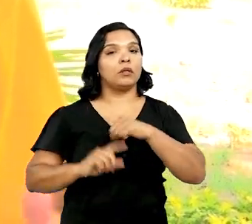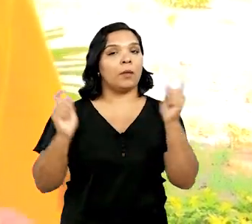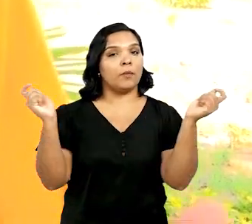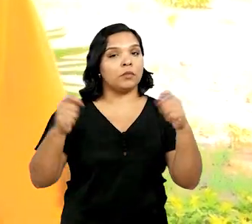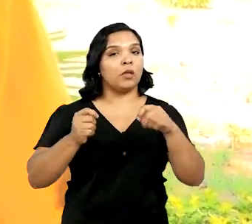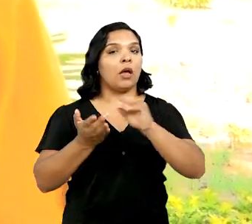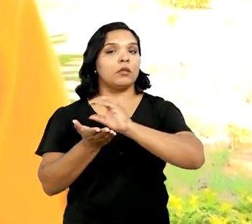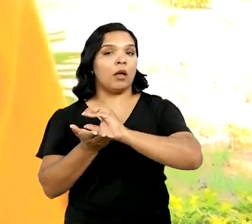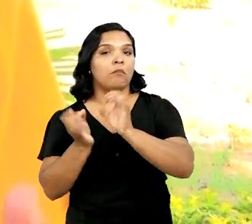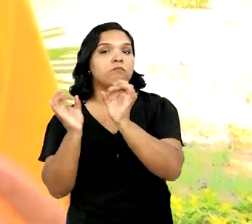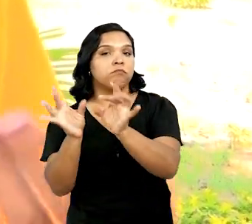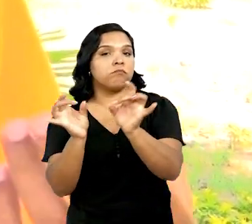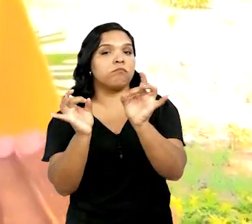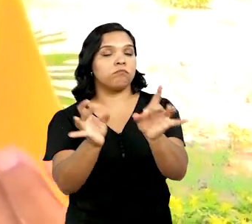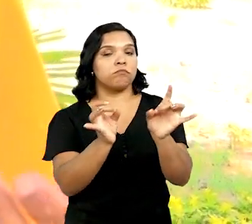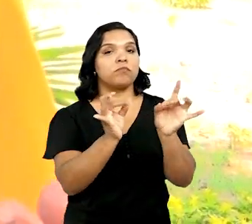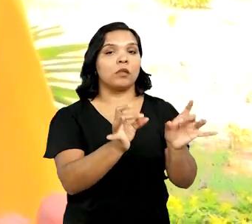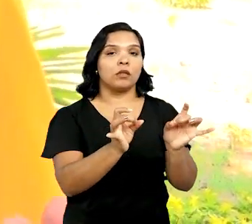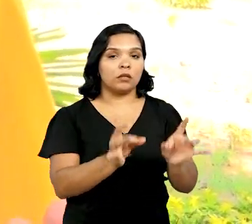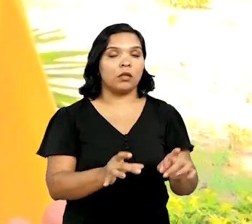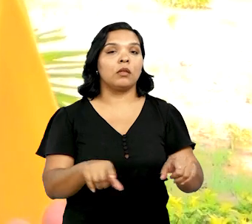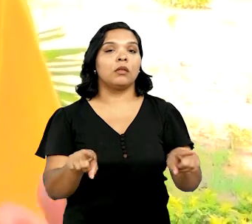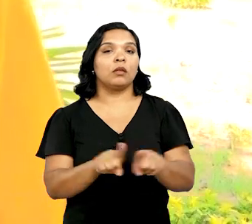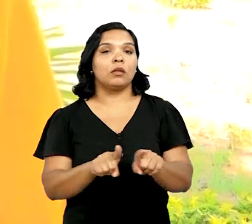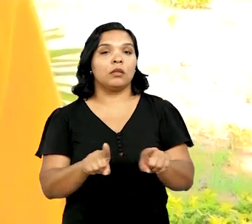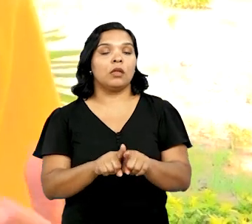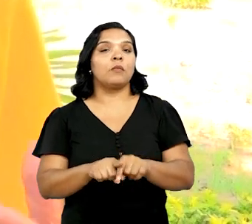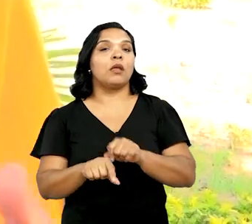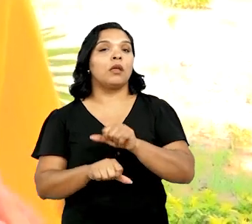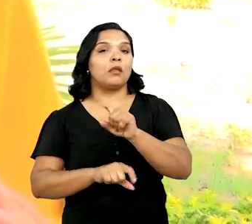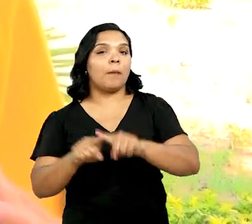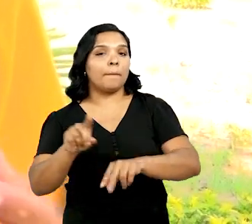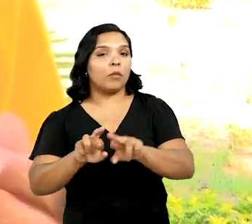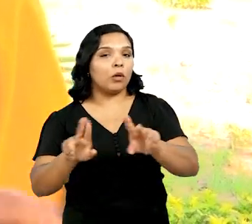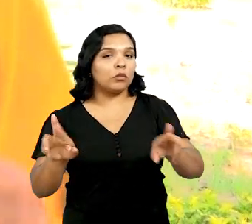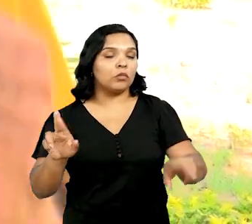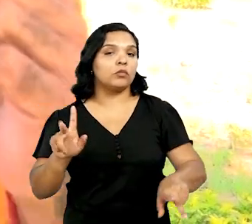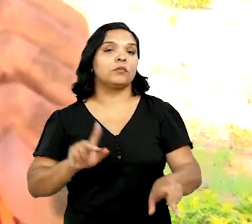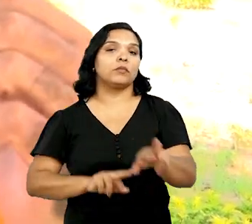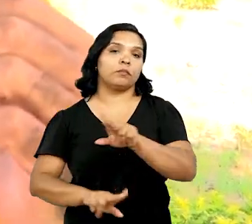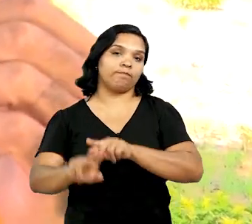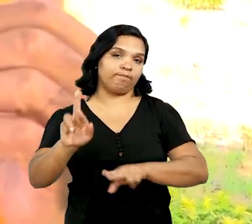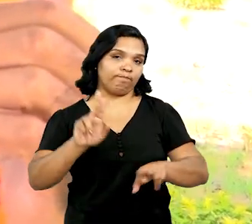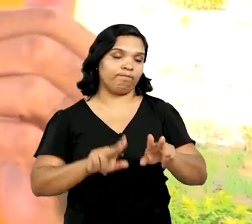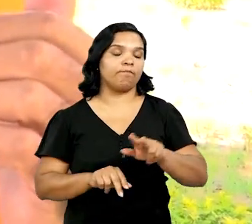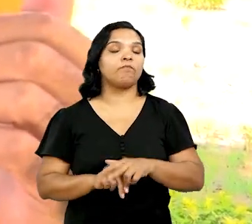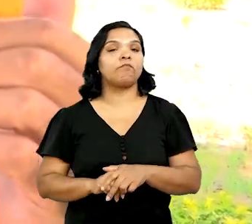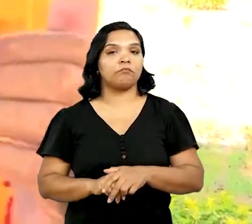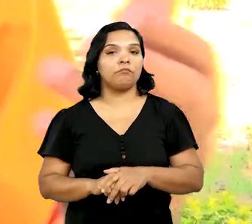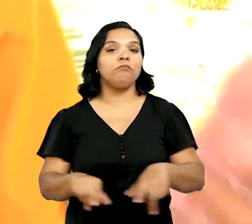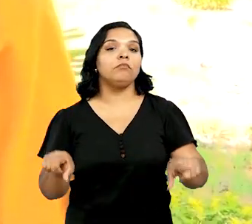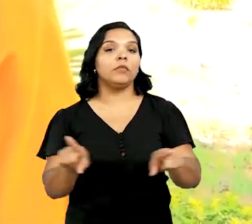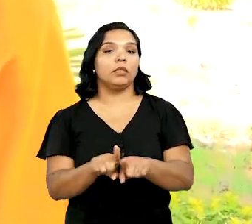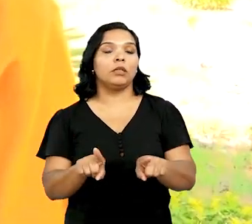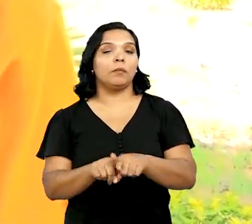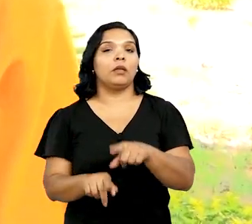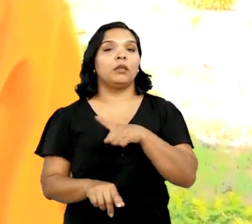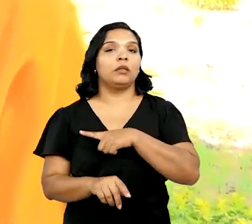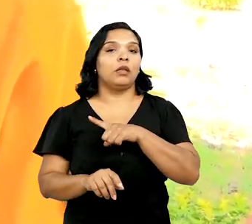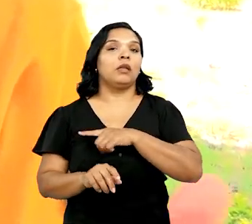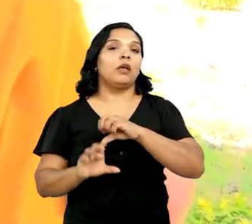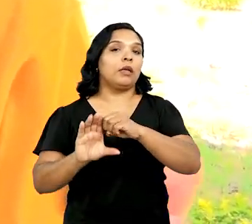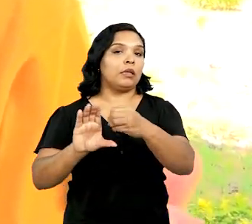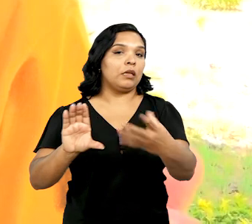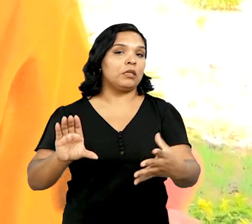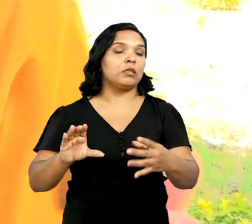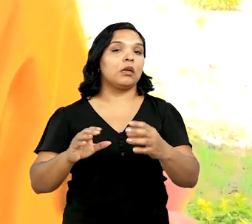da comercialização, a troca com produtos diferenciados em momentos diferenciados. E a gente tem um